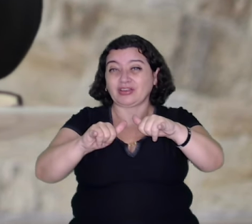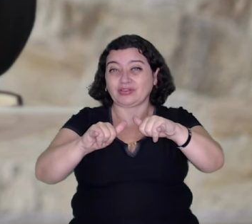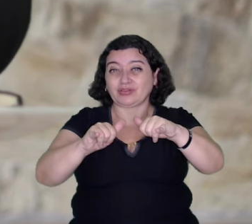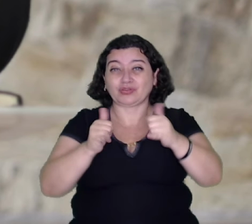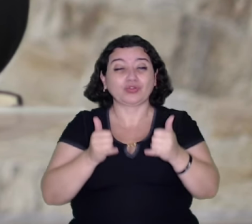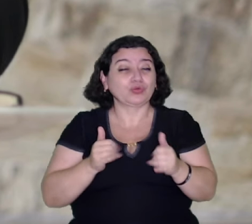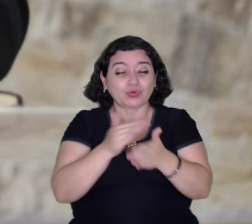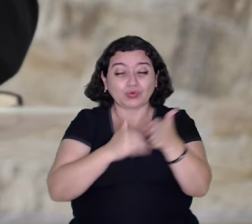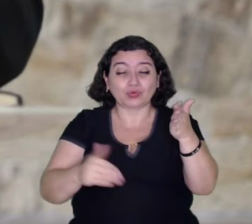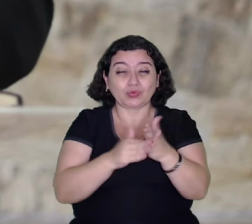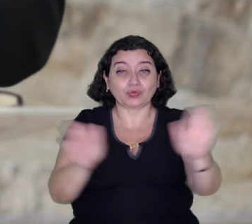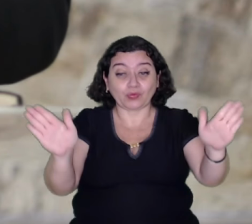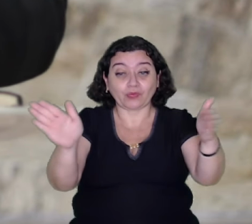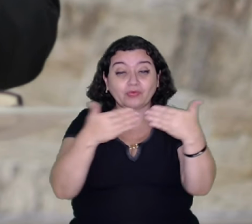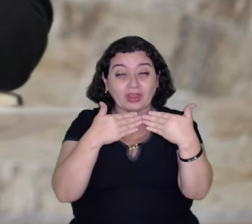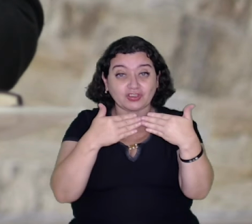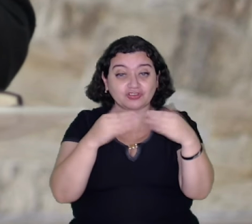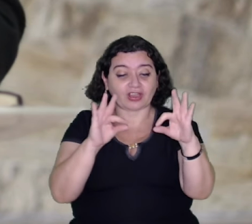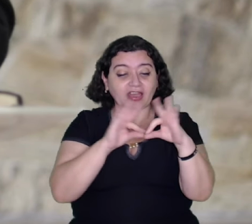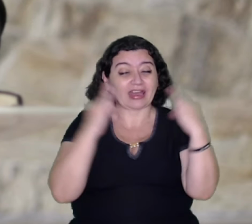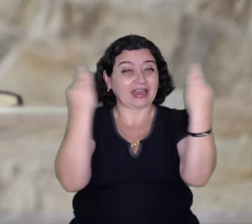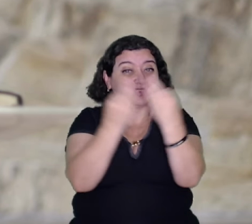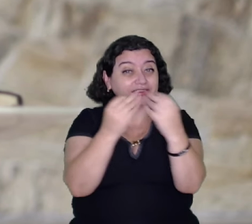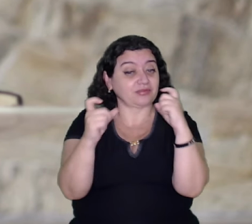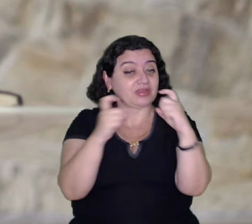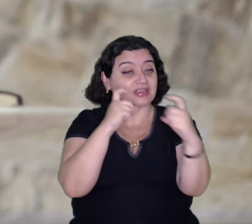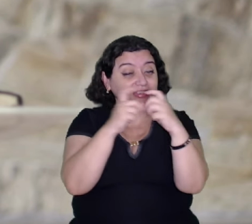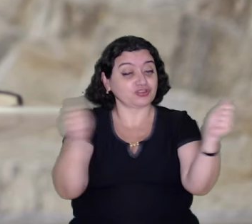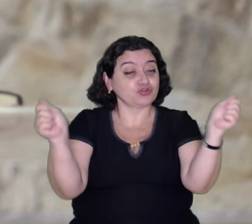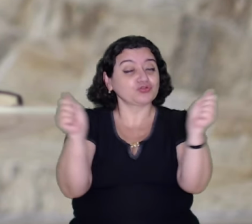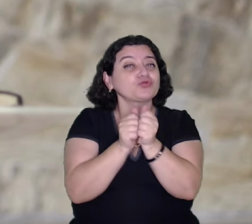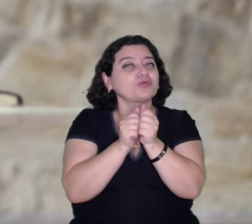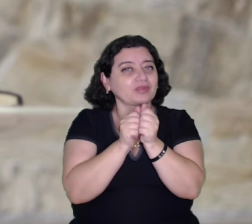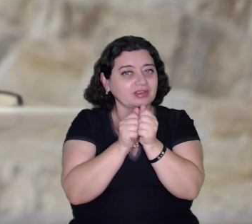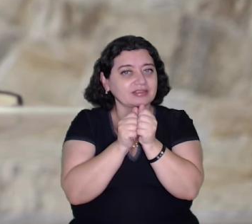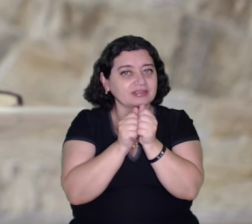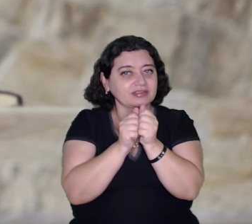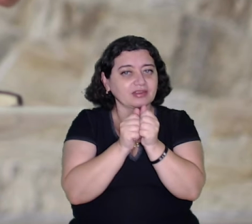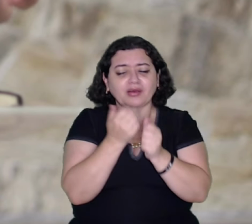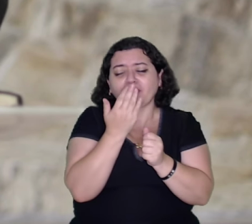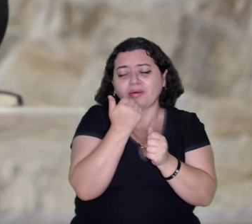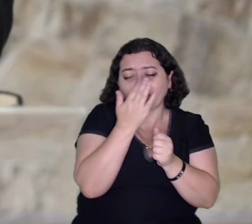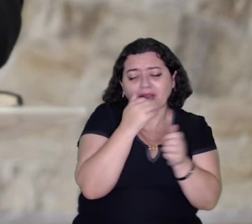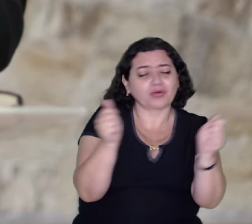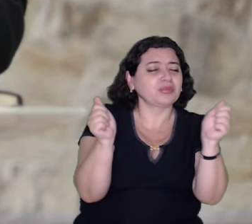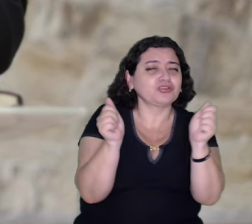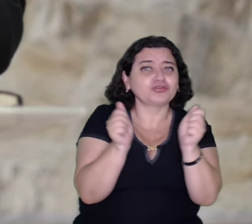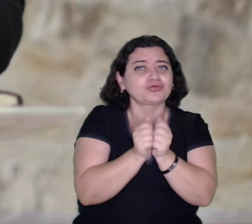fecham. As famílias se reúnem para jantar juntos.